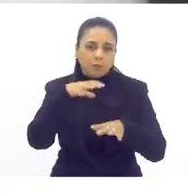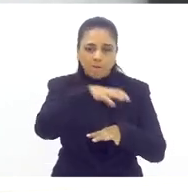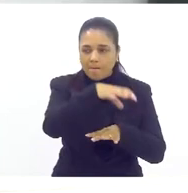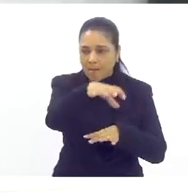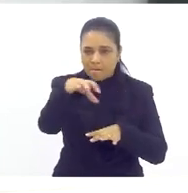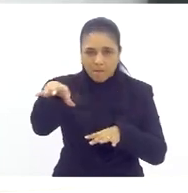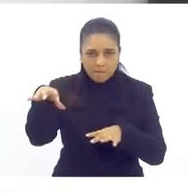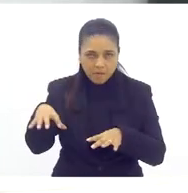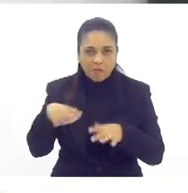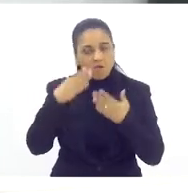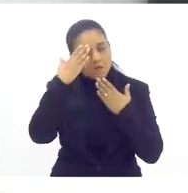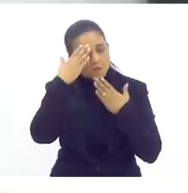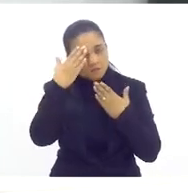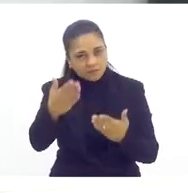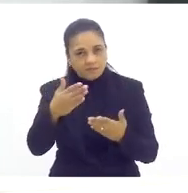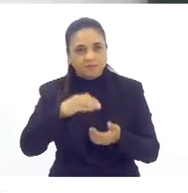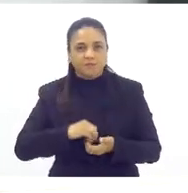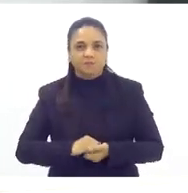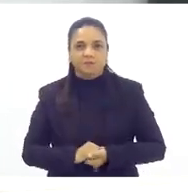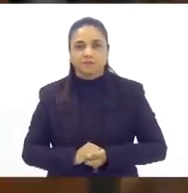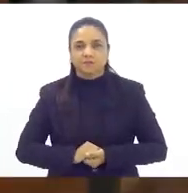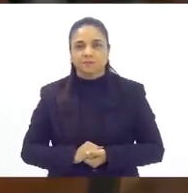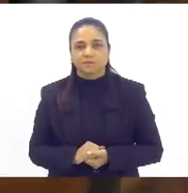suas dimensões muito obrigada